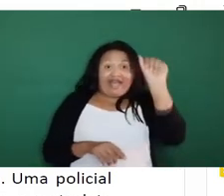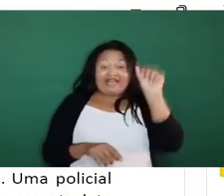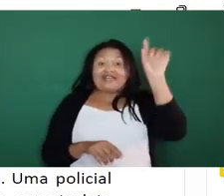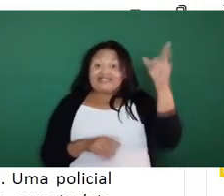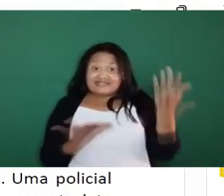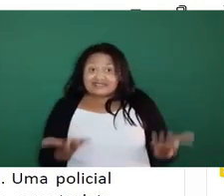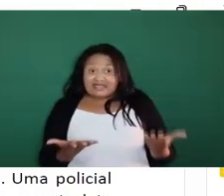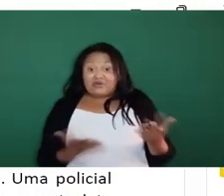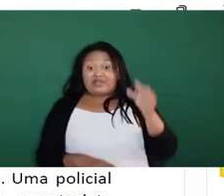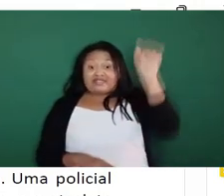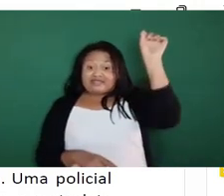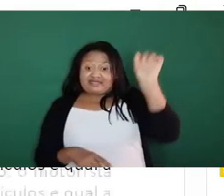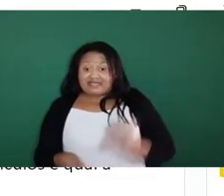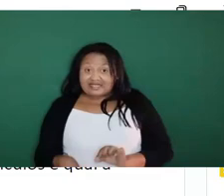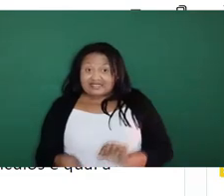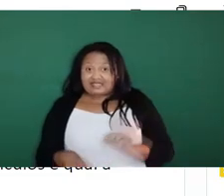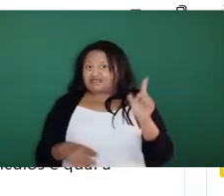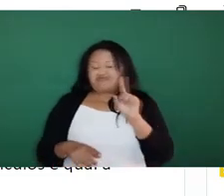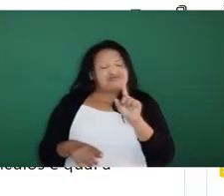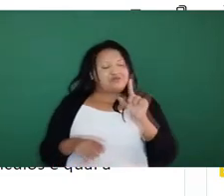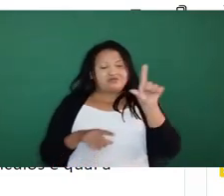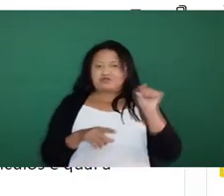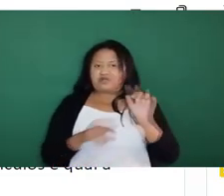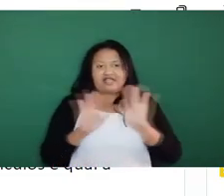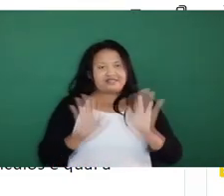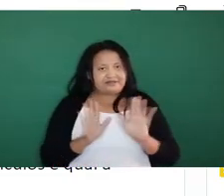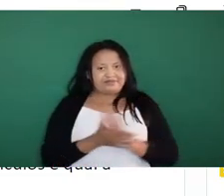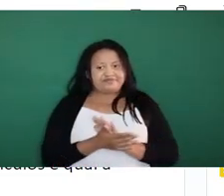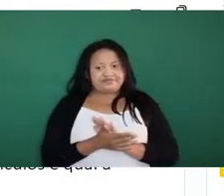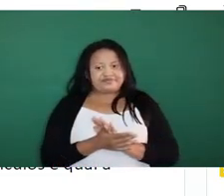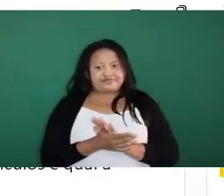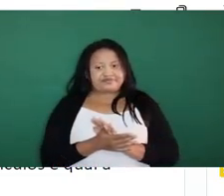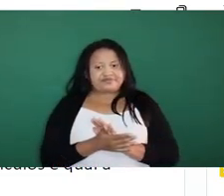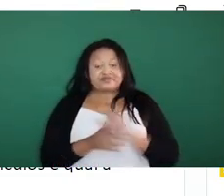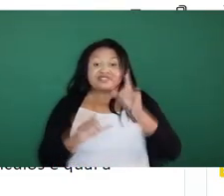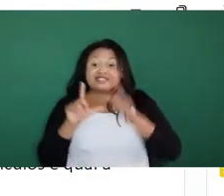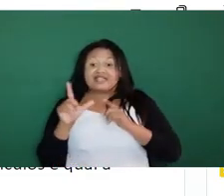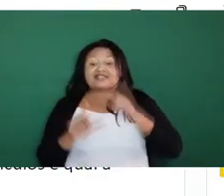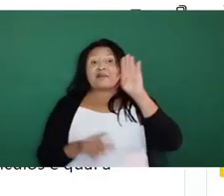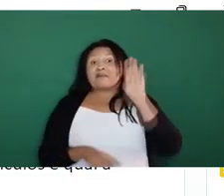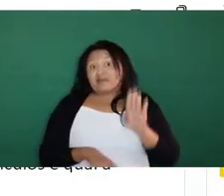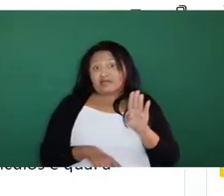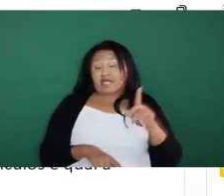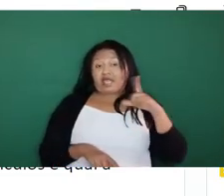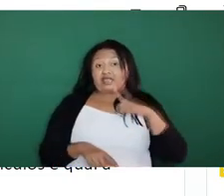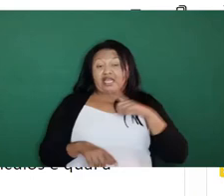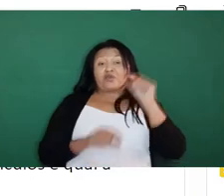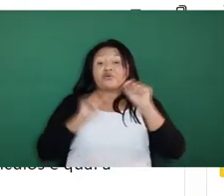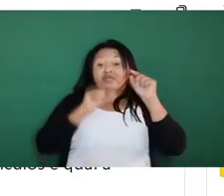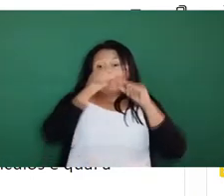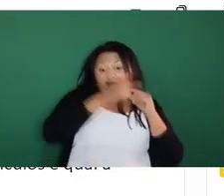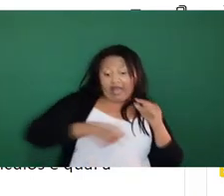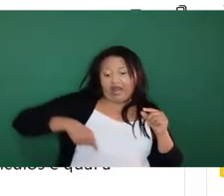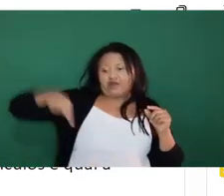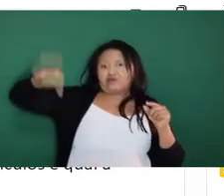com a velocidade alta não é o nosso caso no na letra b a gente tem um arco de